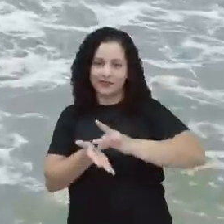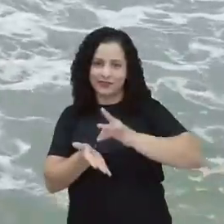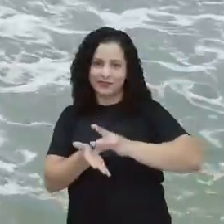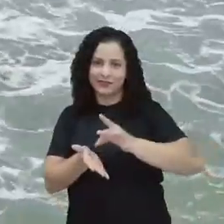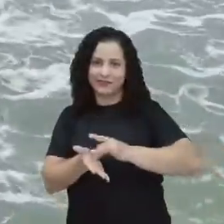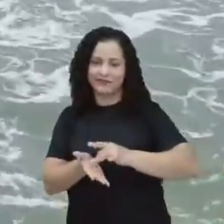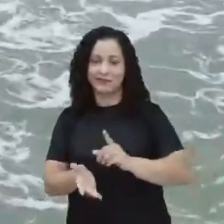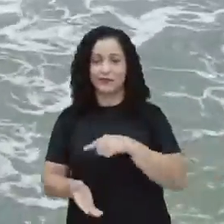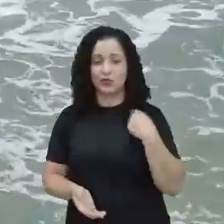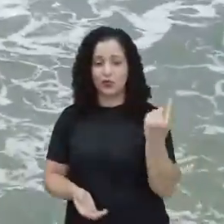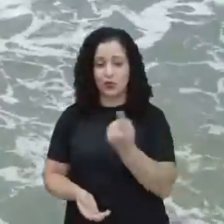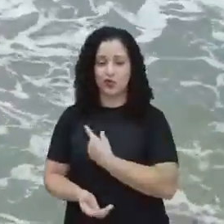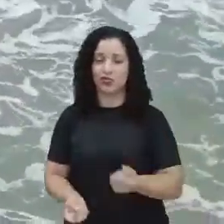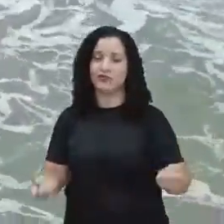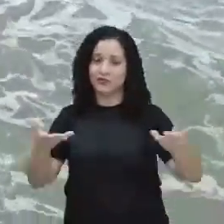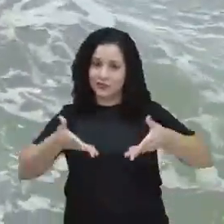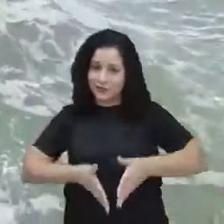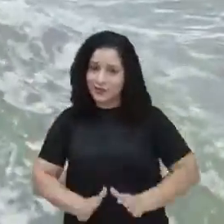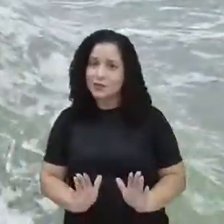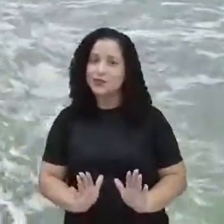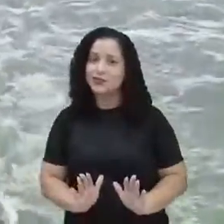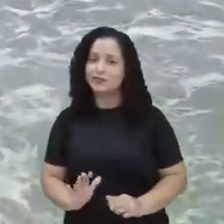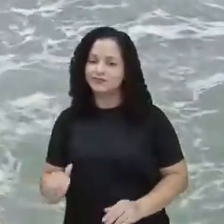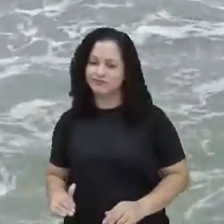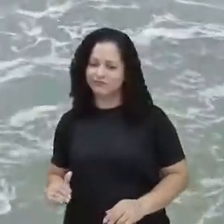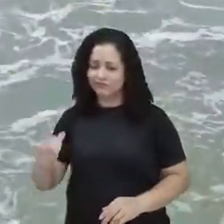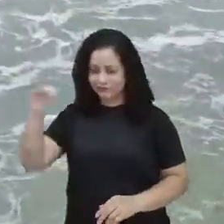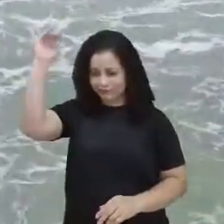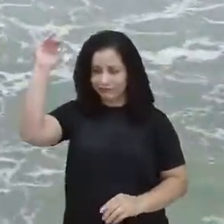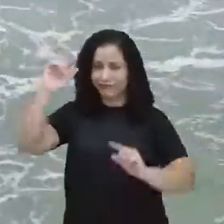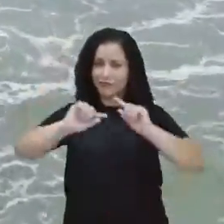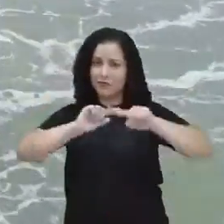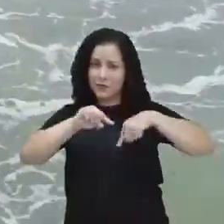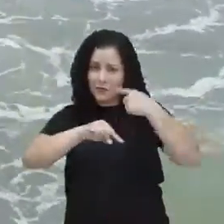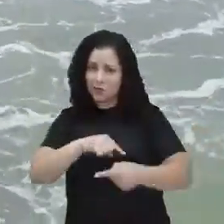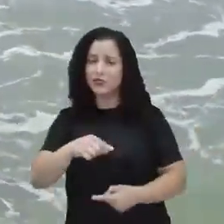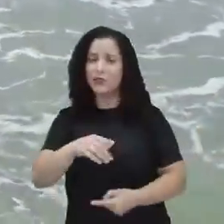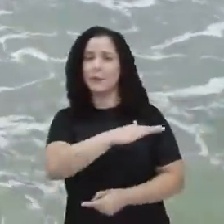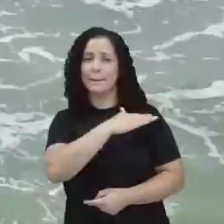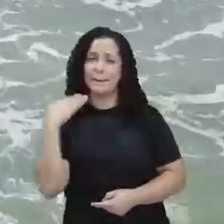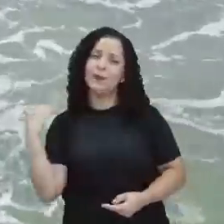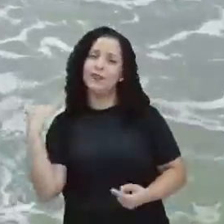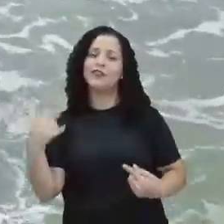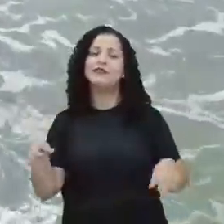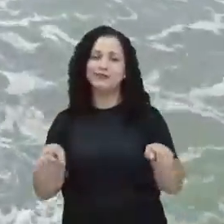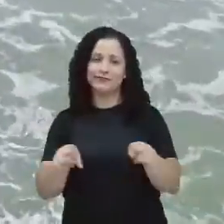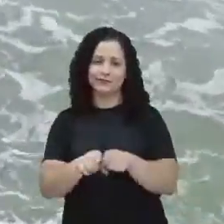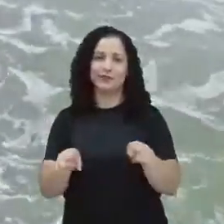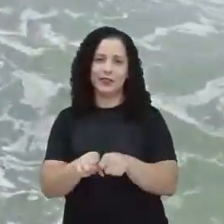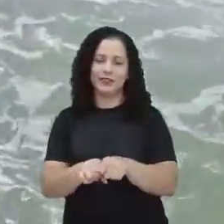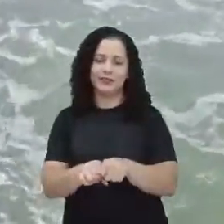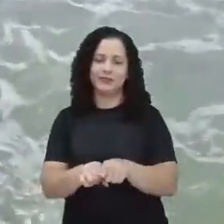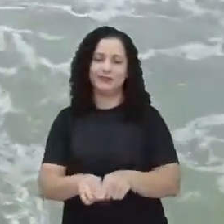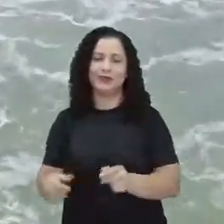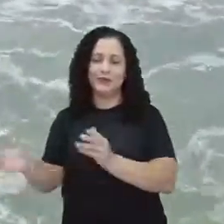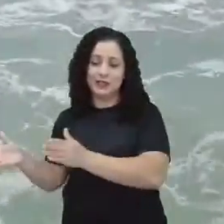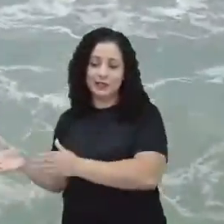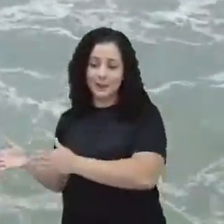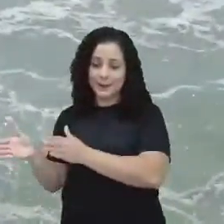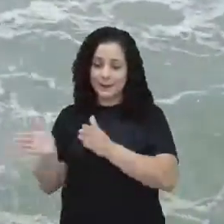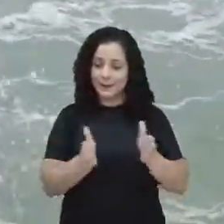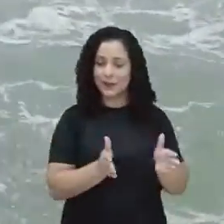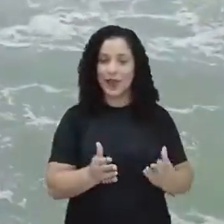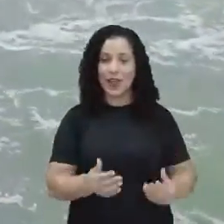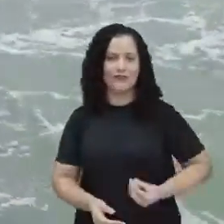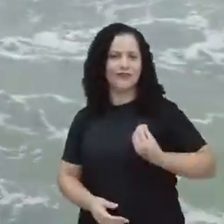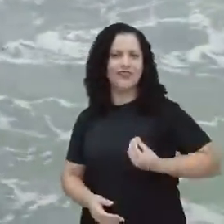a esse planeta em um dado período, e em algum período nós vamos deixar esse planeta. Então, nesse período que é a nossa vida, do